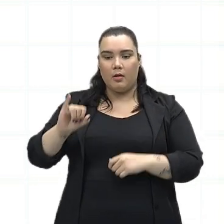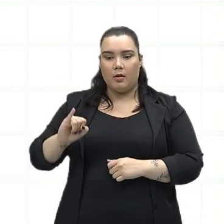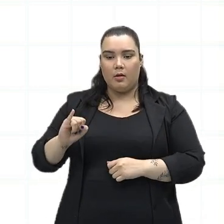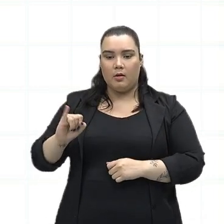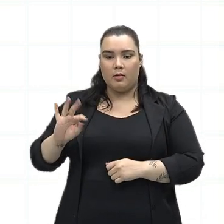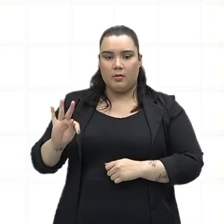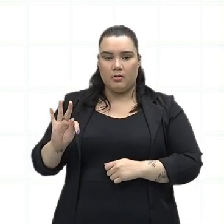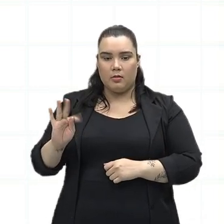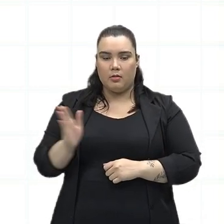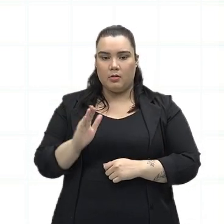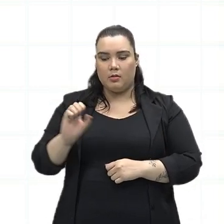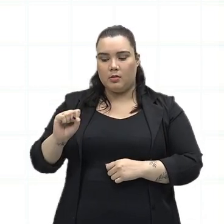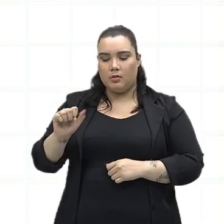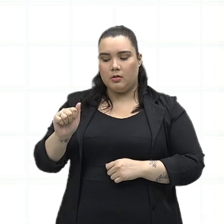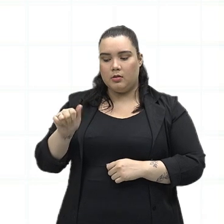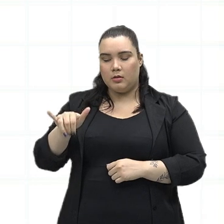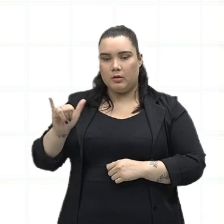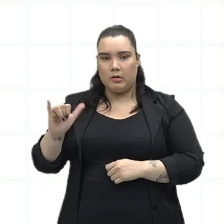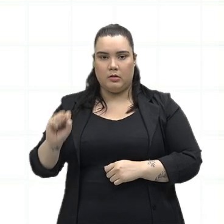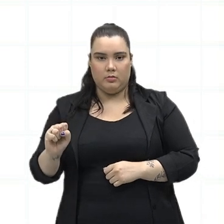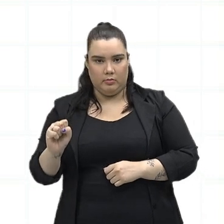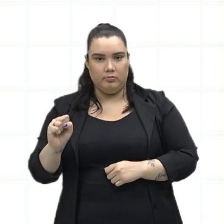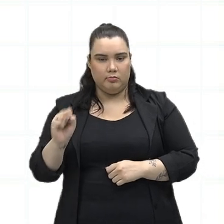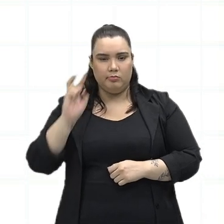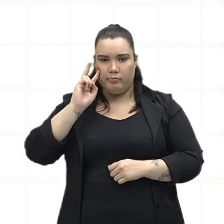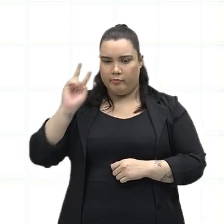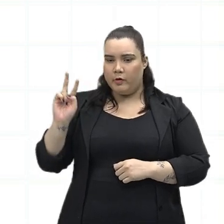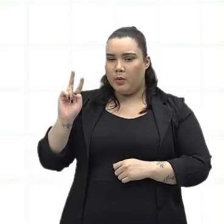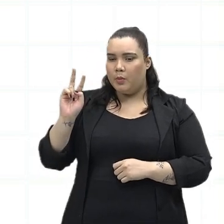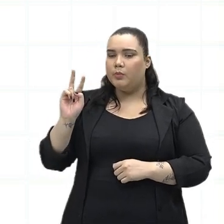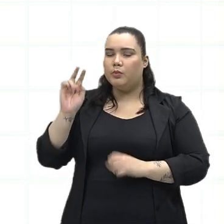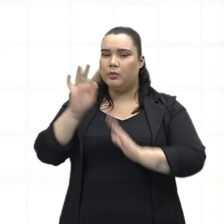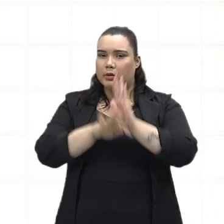Esse it, como vocês viram anteriormente na questão,